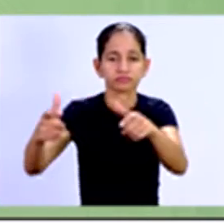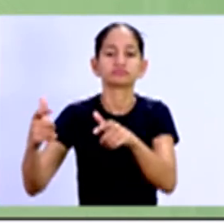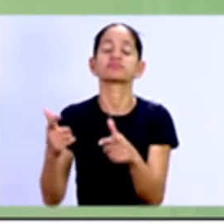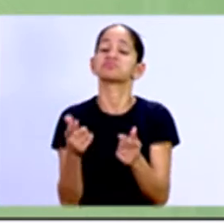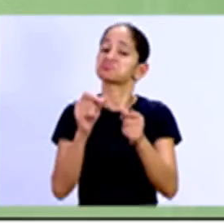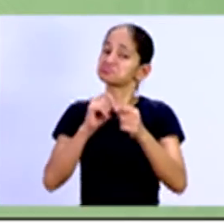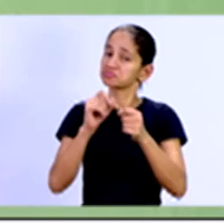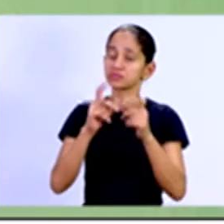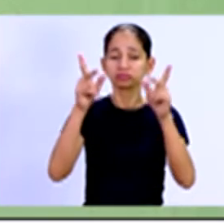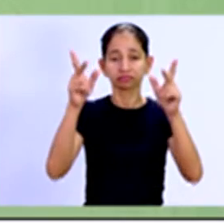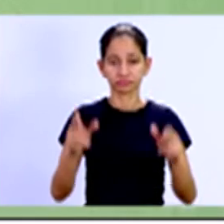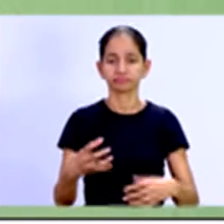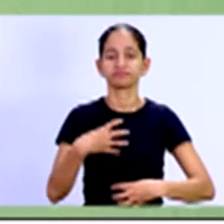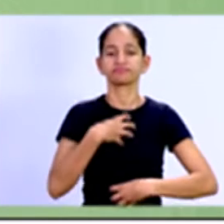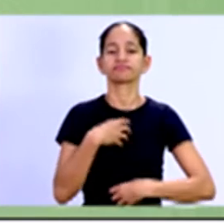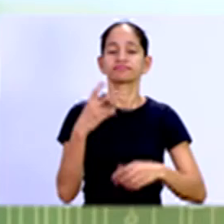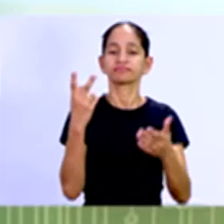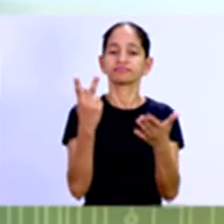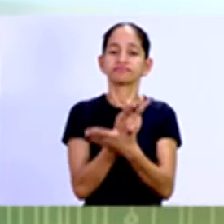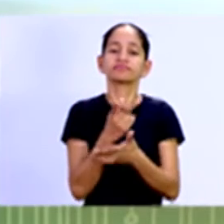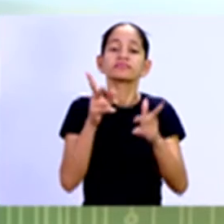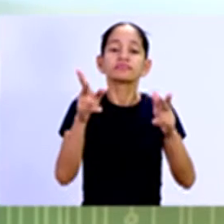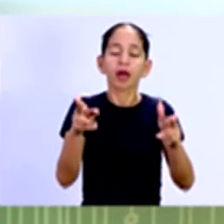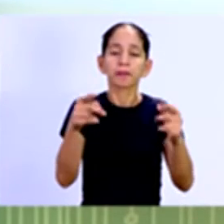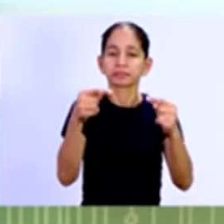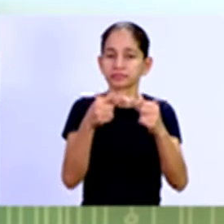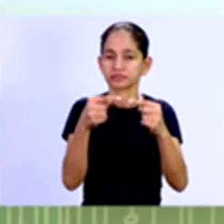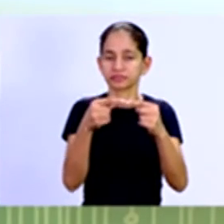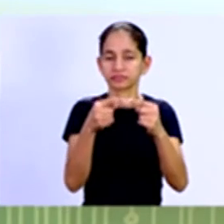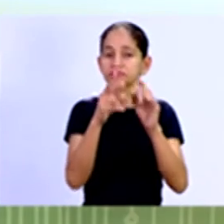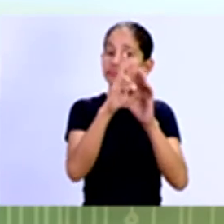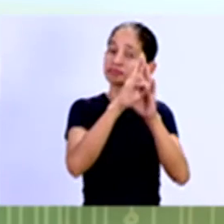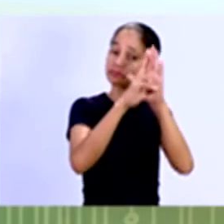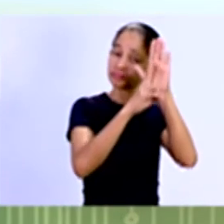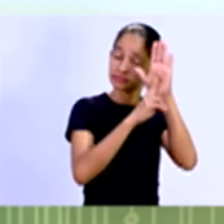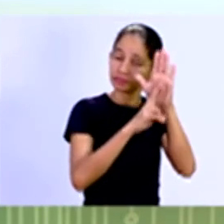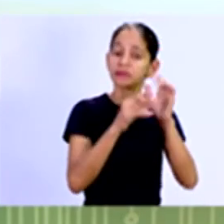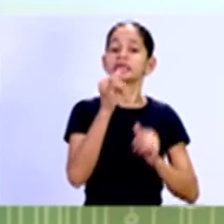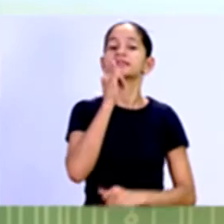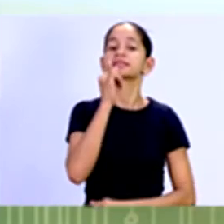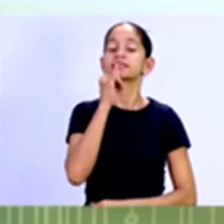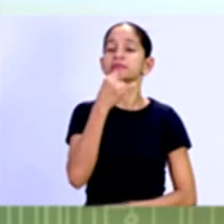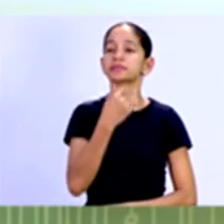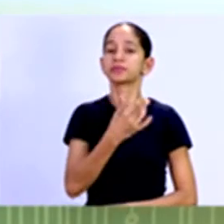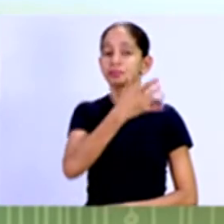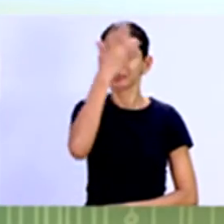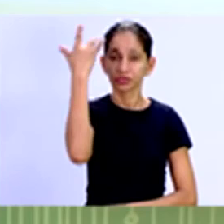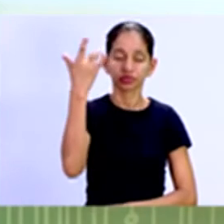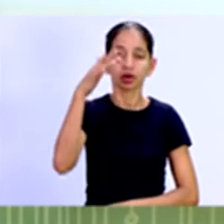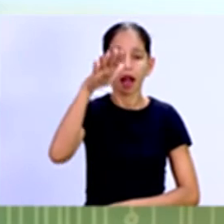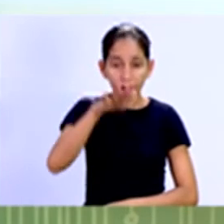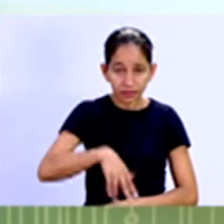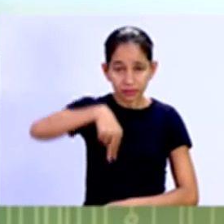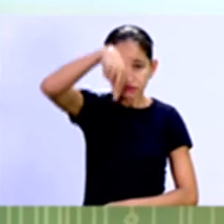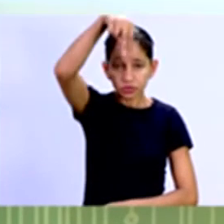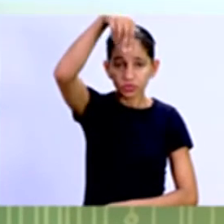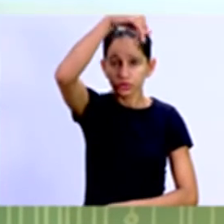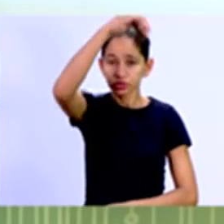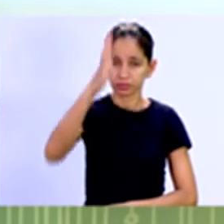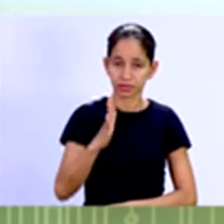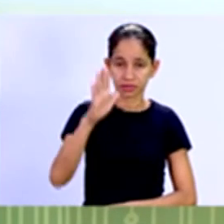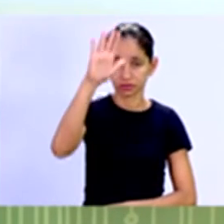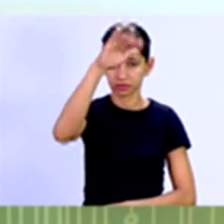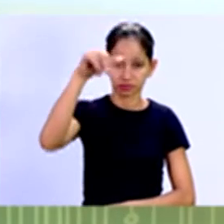nós vamos poder buscar esses princípios. Então, nós moramos aqui, né, na região norte, por